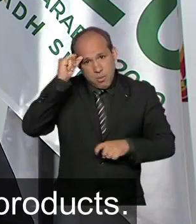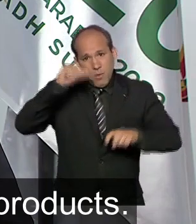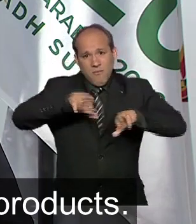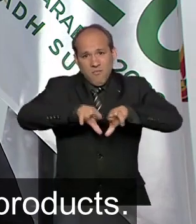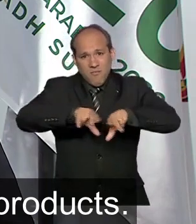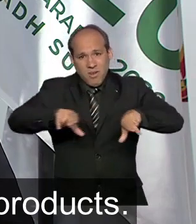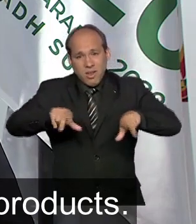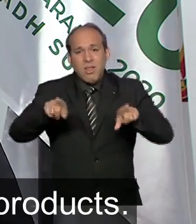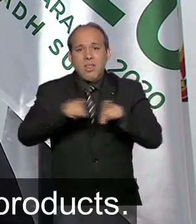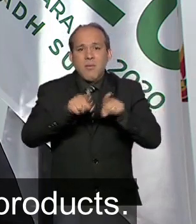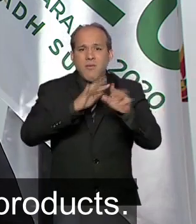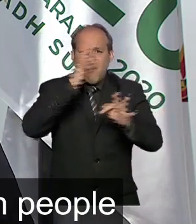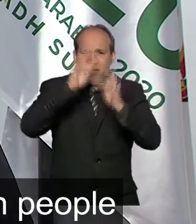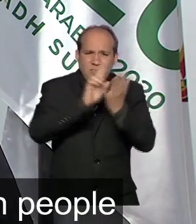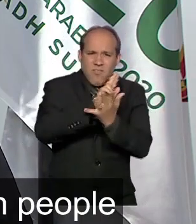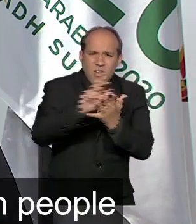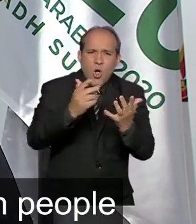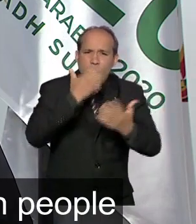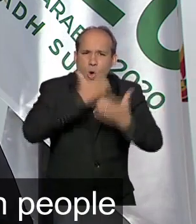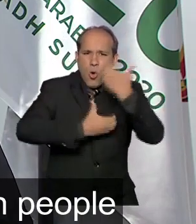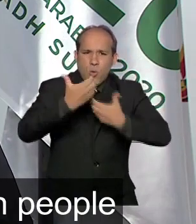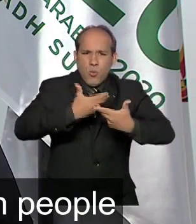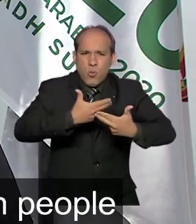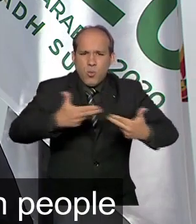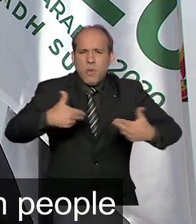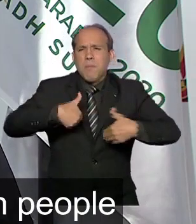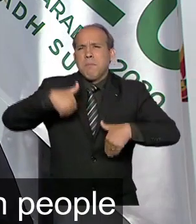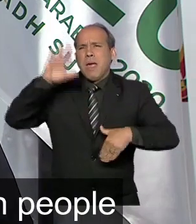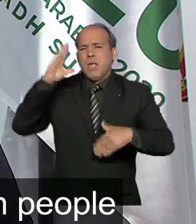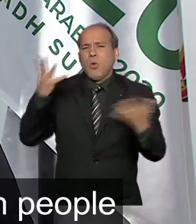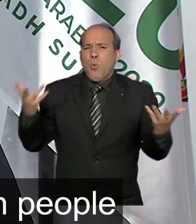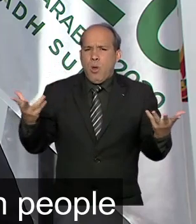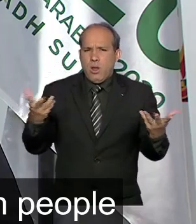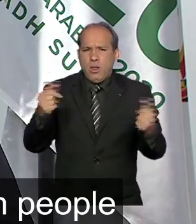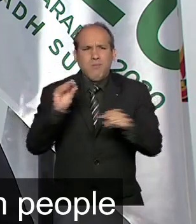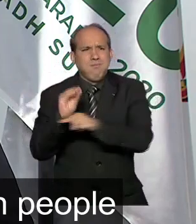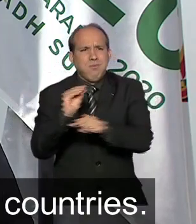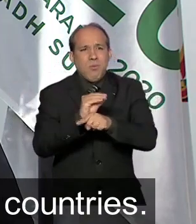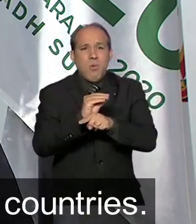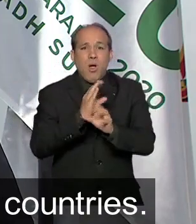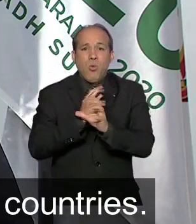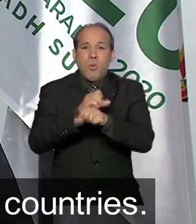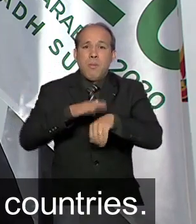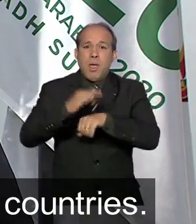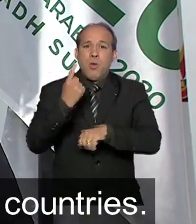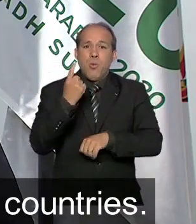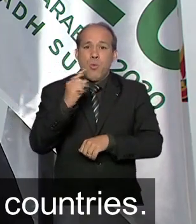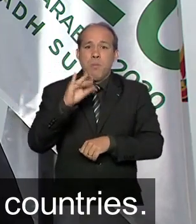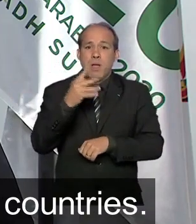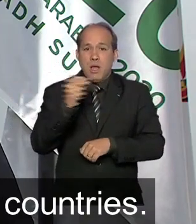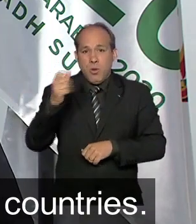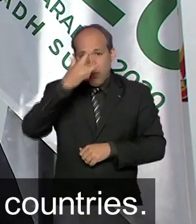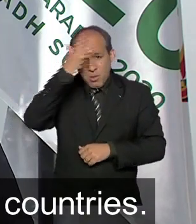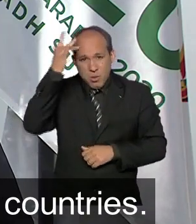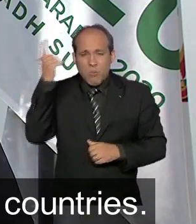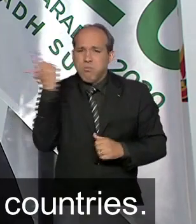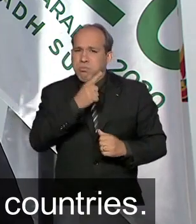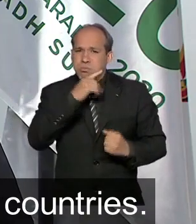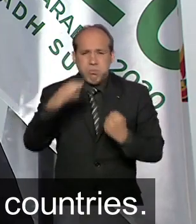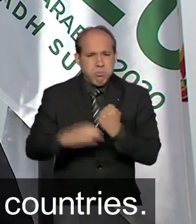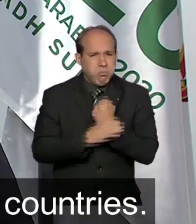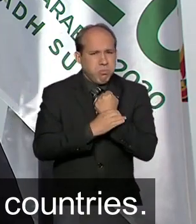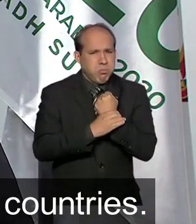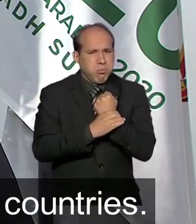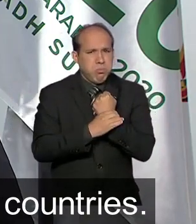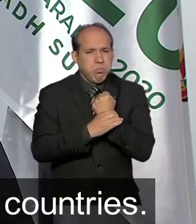sustentáveis e de qualidade o alimentamos quase 1 bilhão e meio de pessoas e garantimos a segurança alimentar